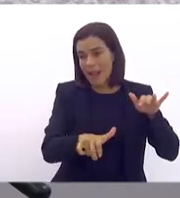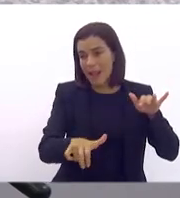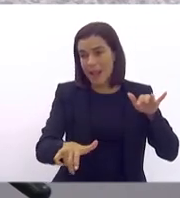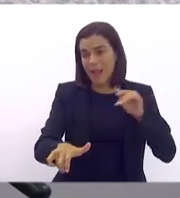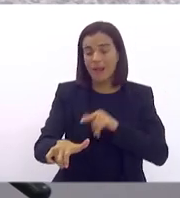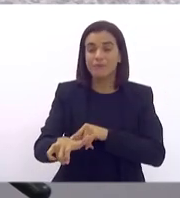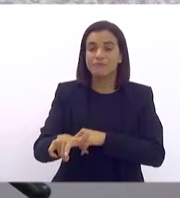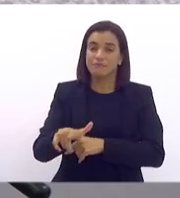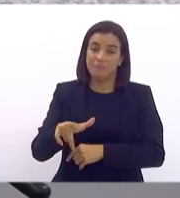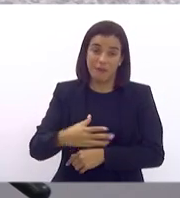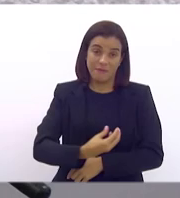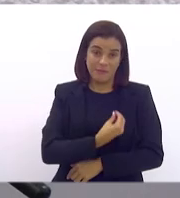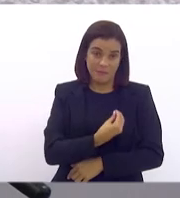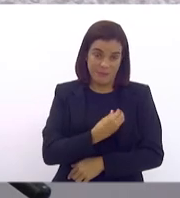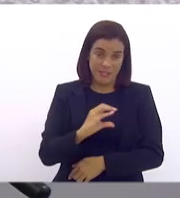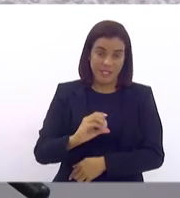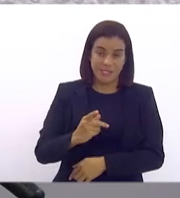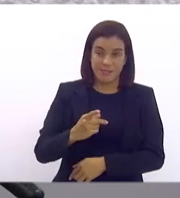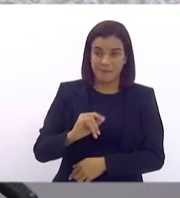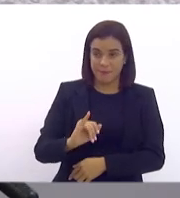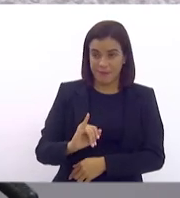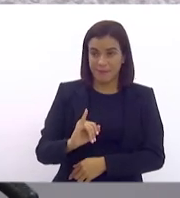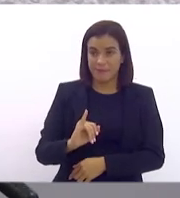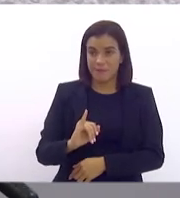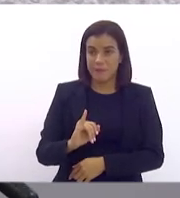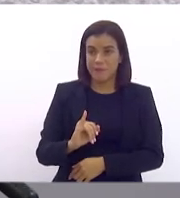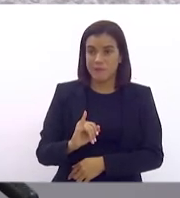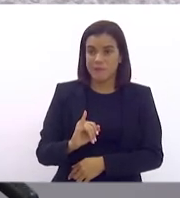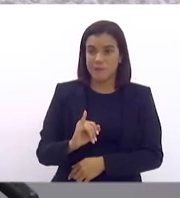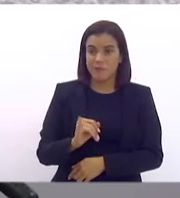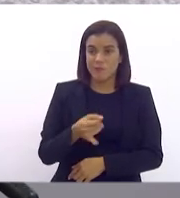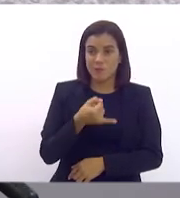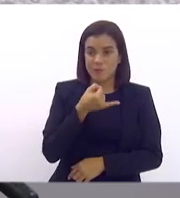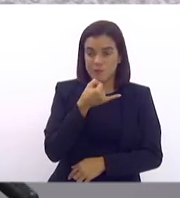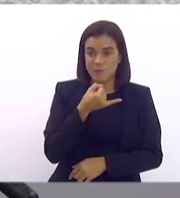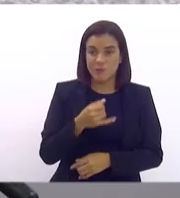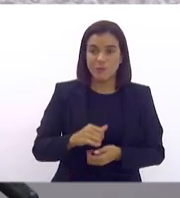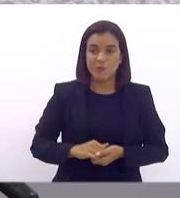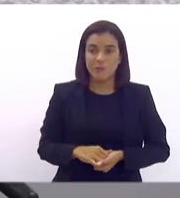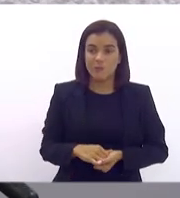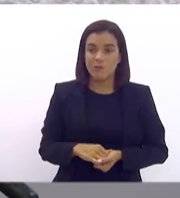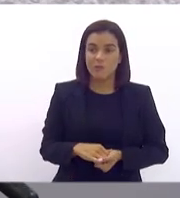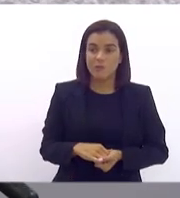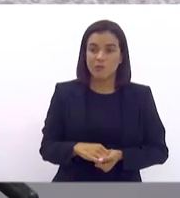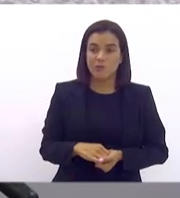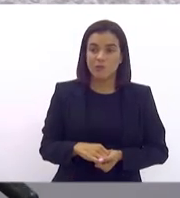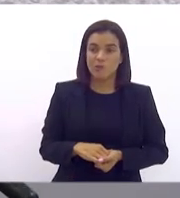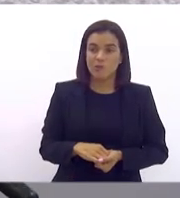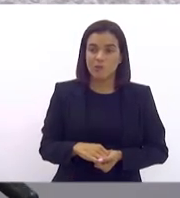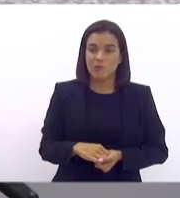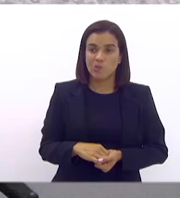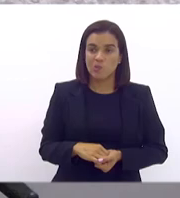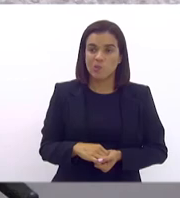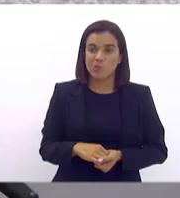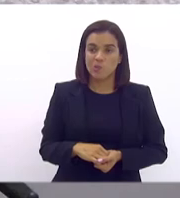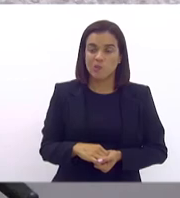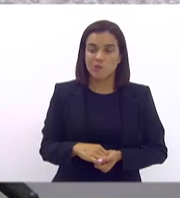parte da CPI também. A gente, infelizmente, não é onipresente, né?